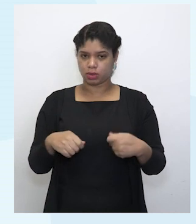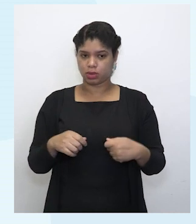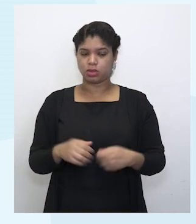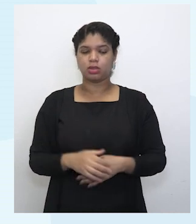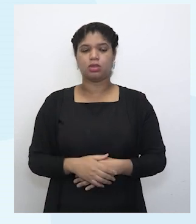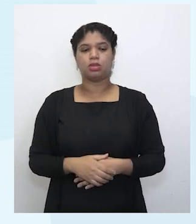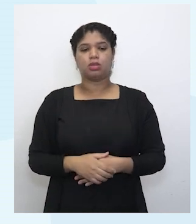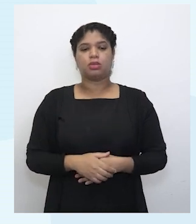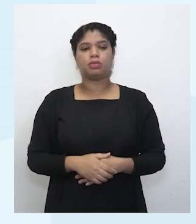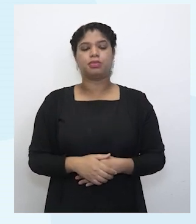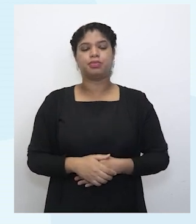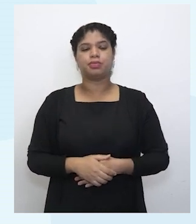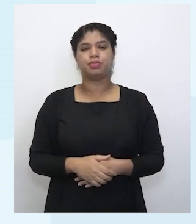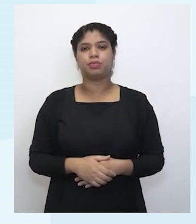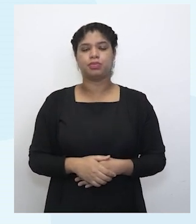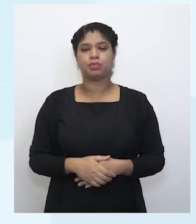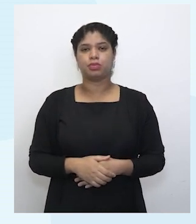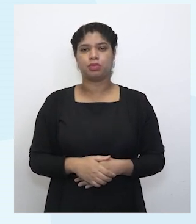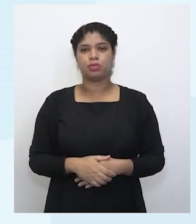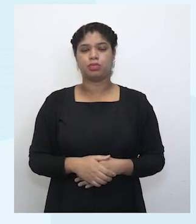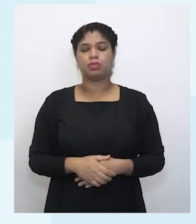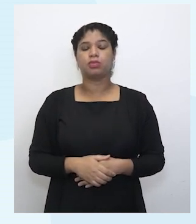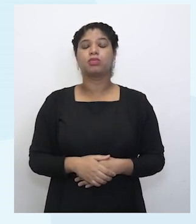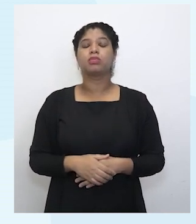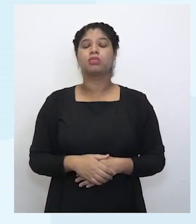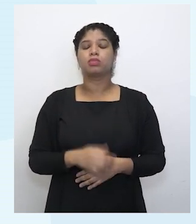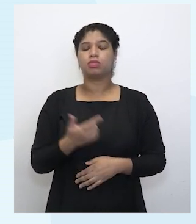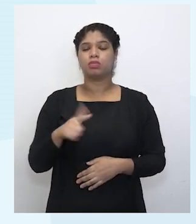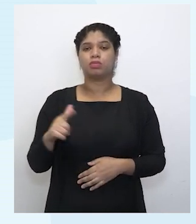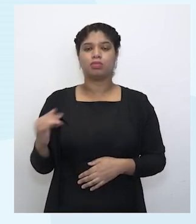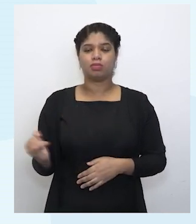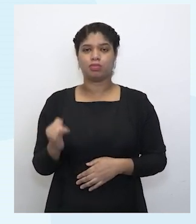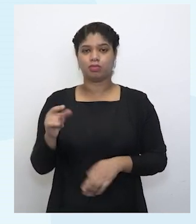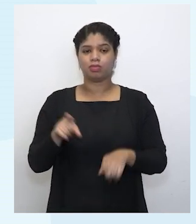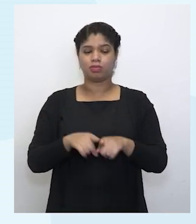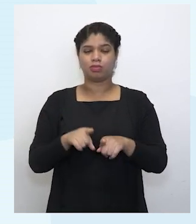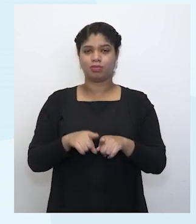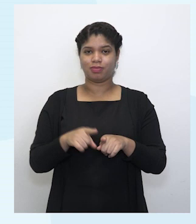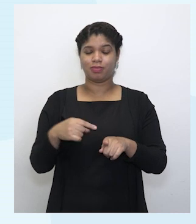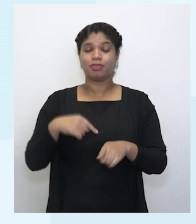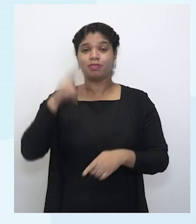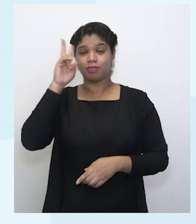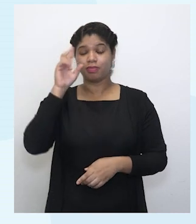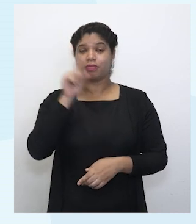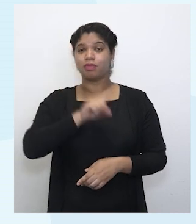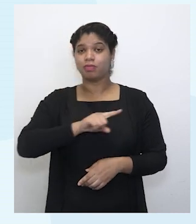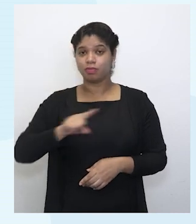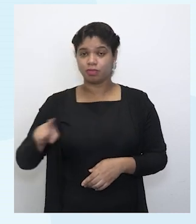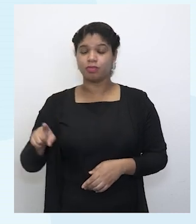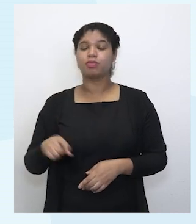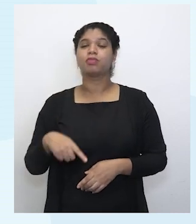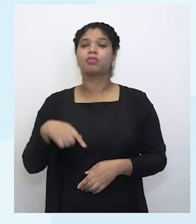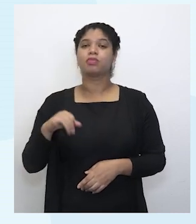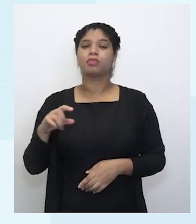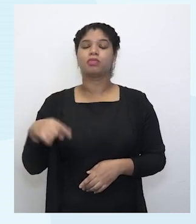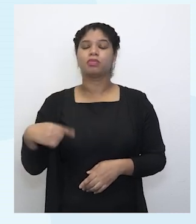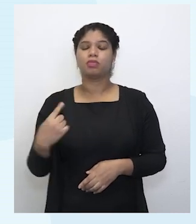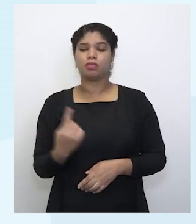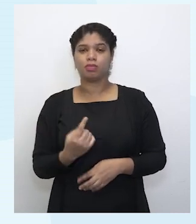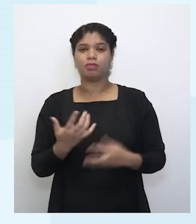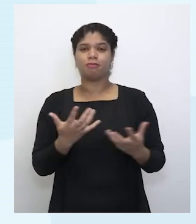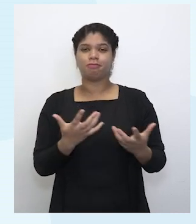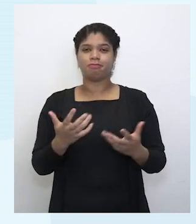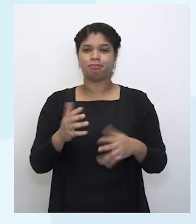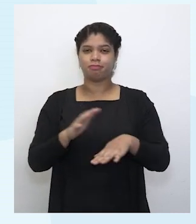trabalhado. É importante também a gente comentar, né? A gente lembrar que para a gente poder fazer